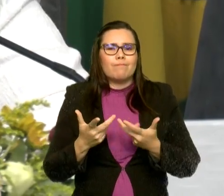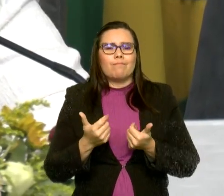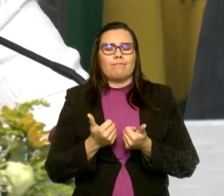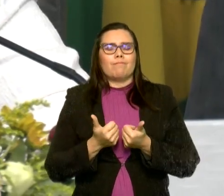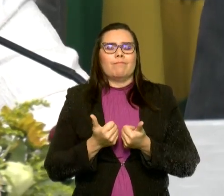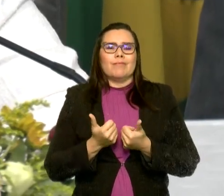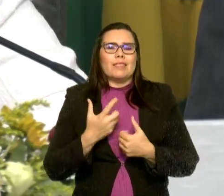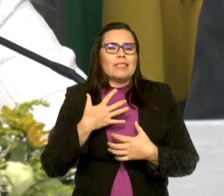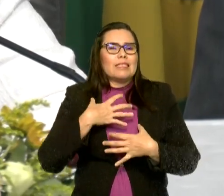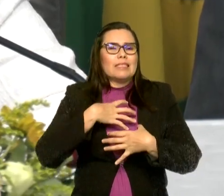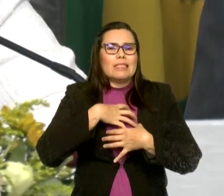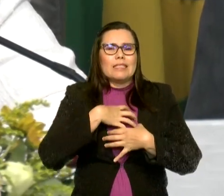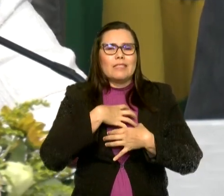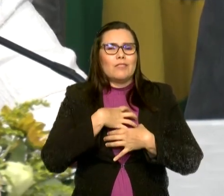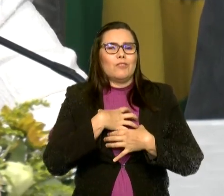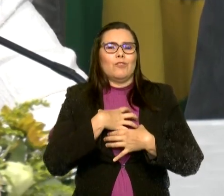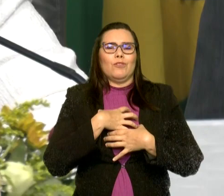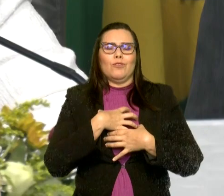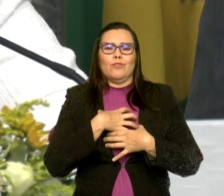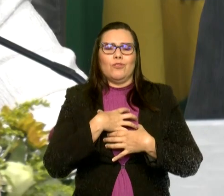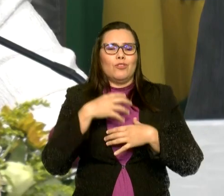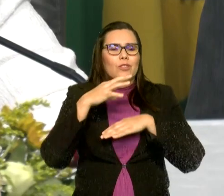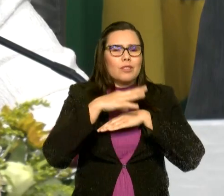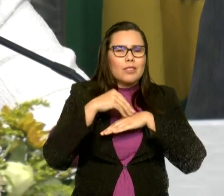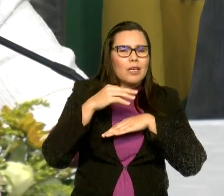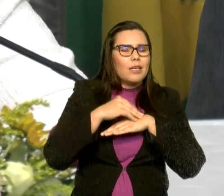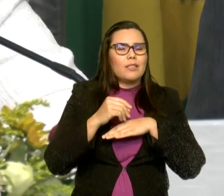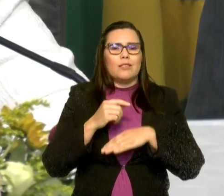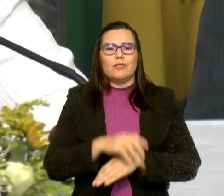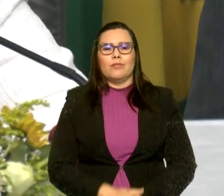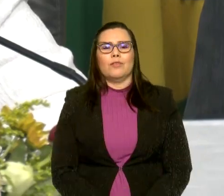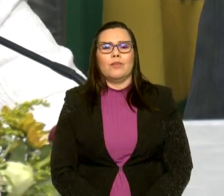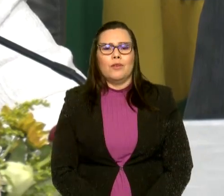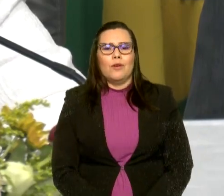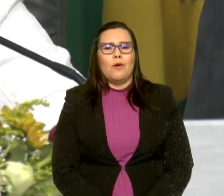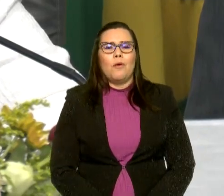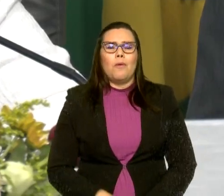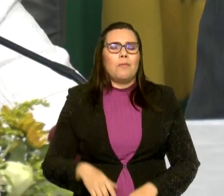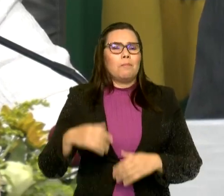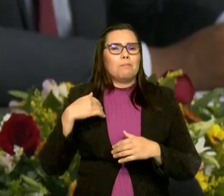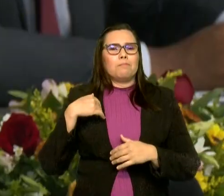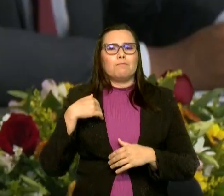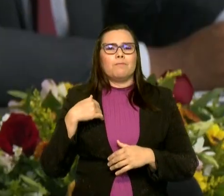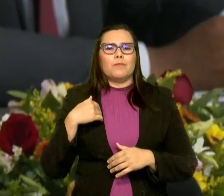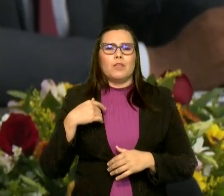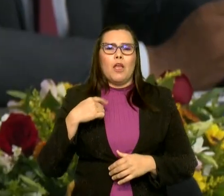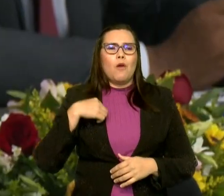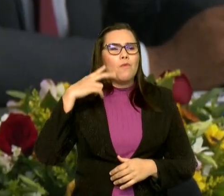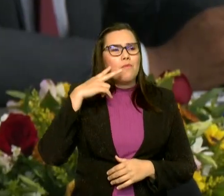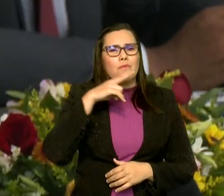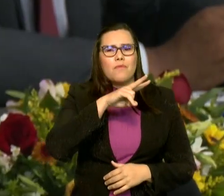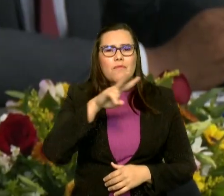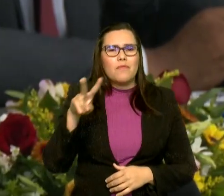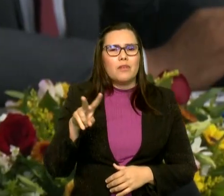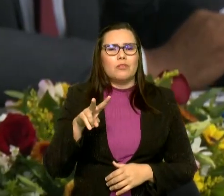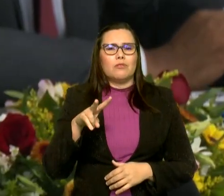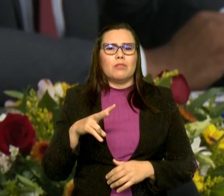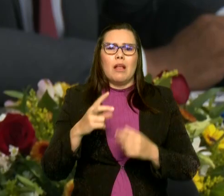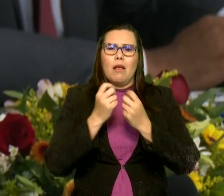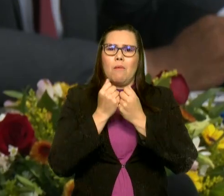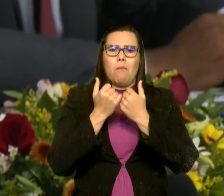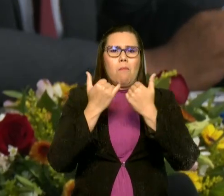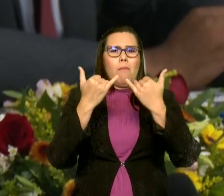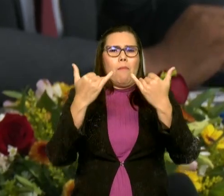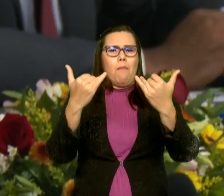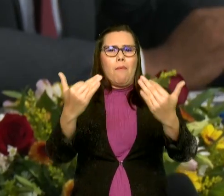de espaço, pelo contrário, a gente tem auditórios lá frente, lotados de cadeiras, e nesse momento